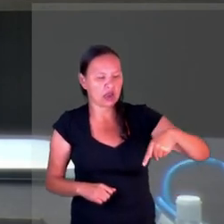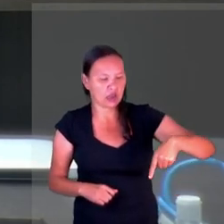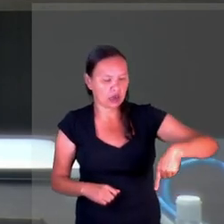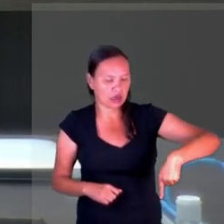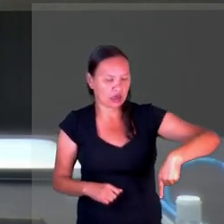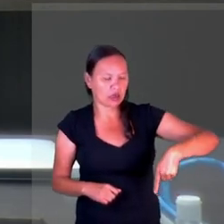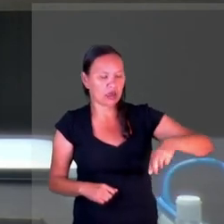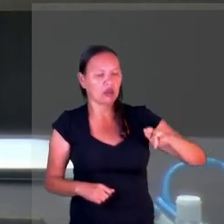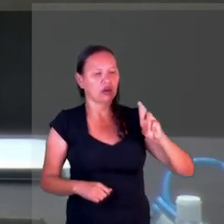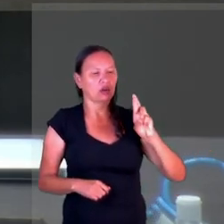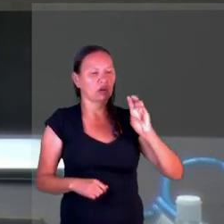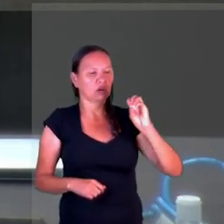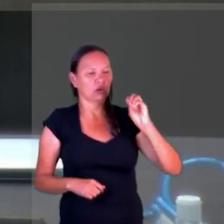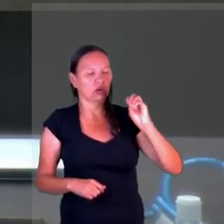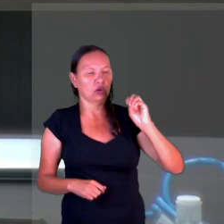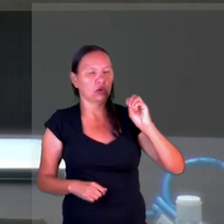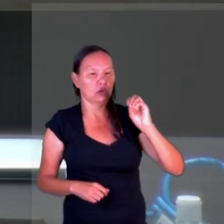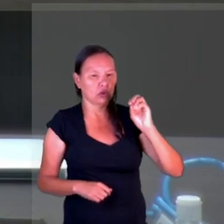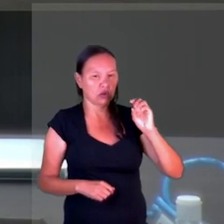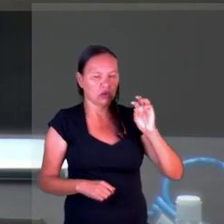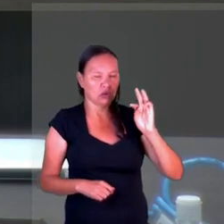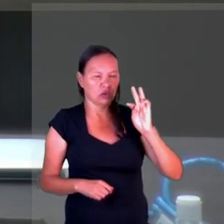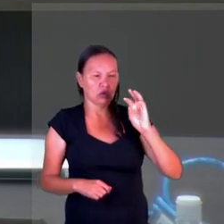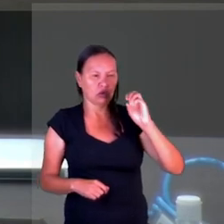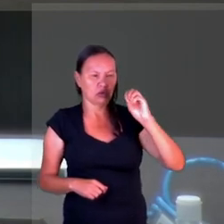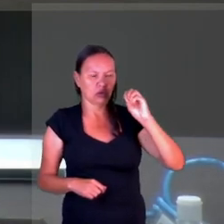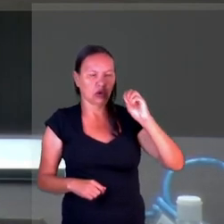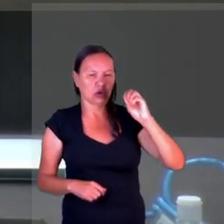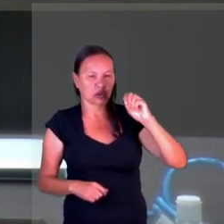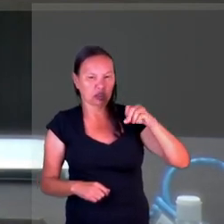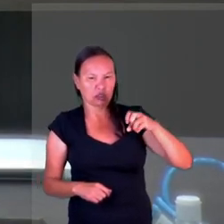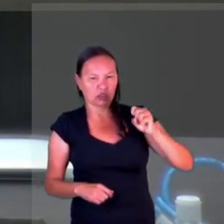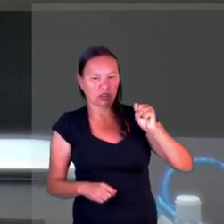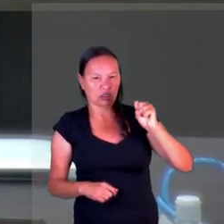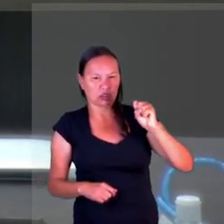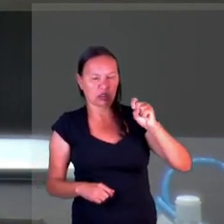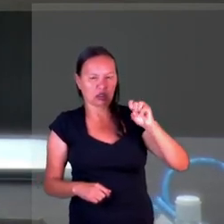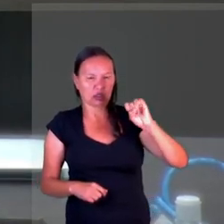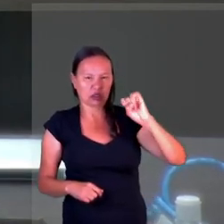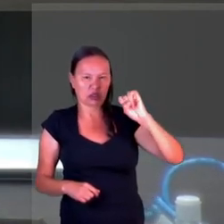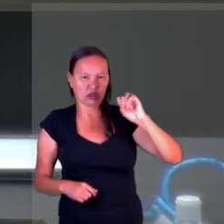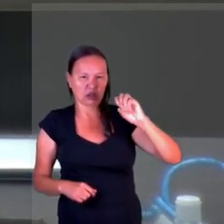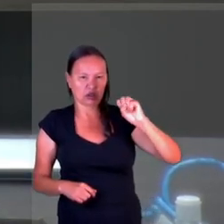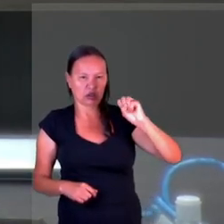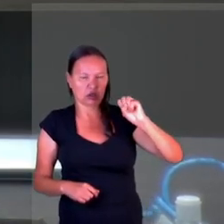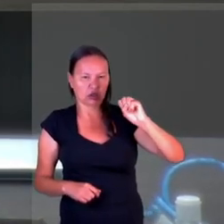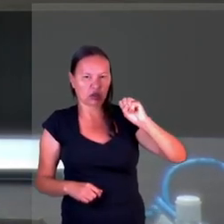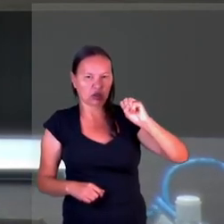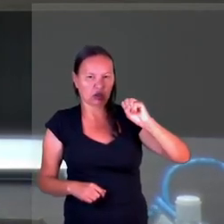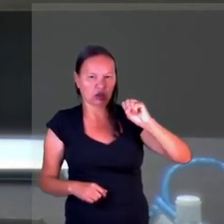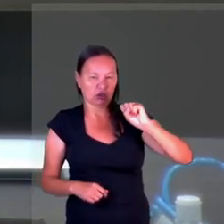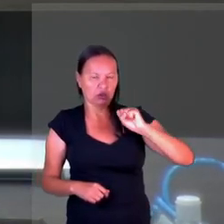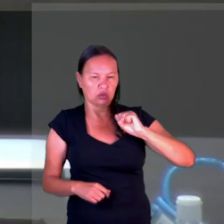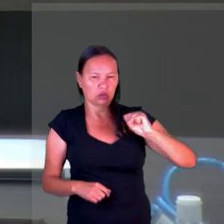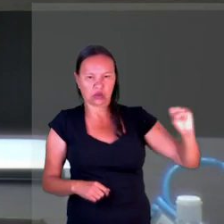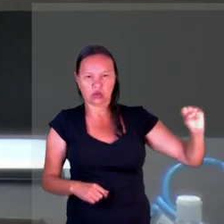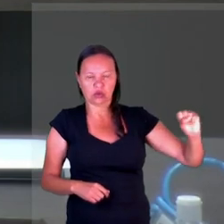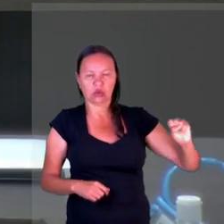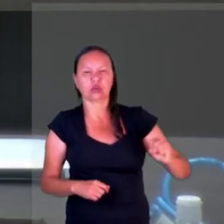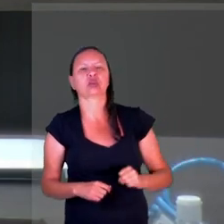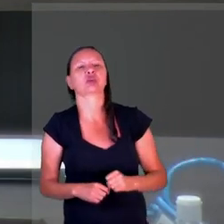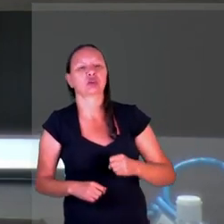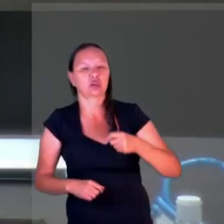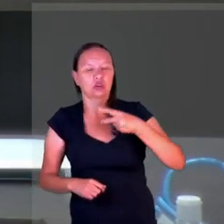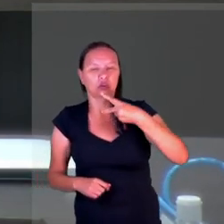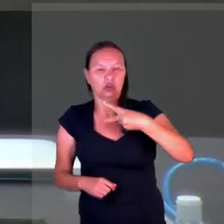também eu gostaria iia de falar sobre isso em relação às transnacionais os princípios de maastrich de 2011